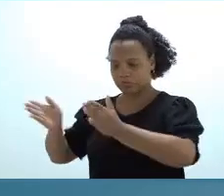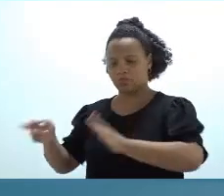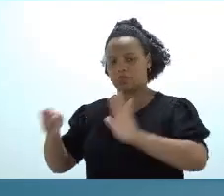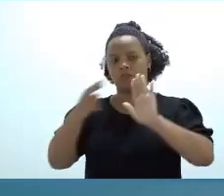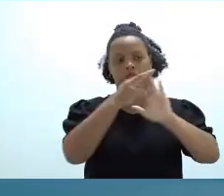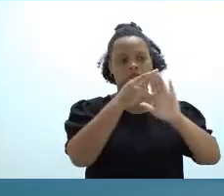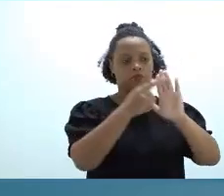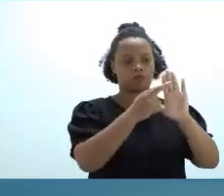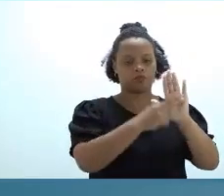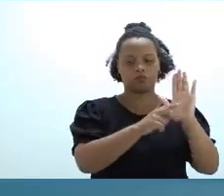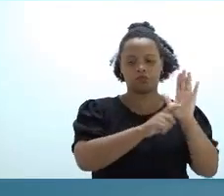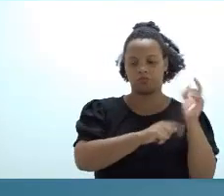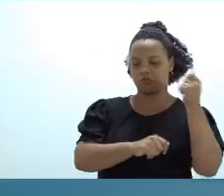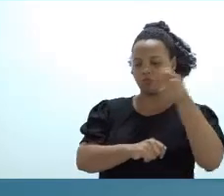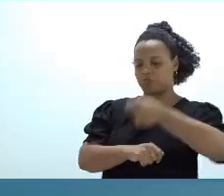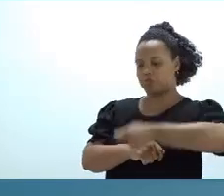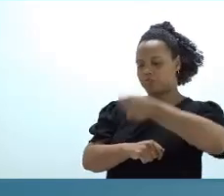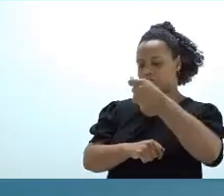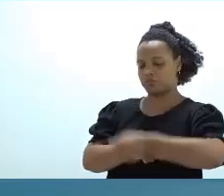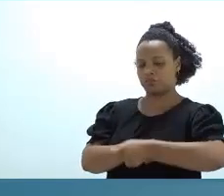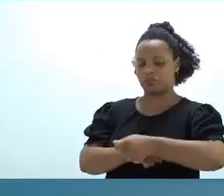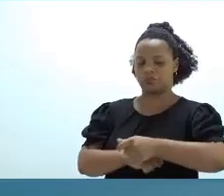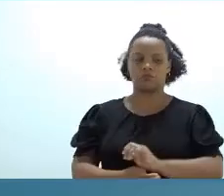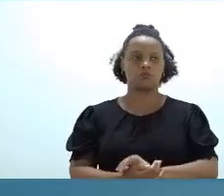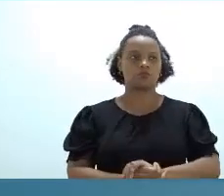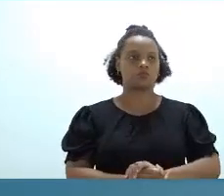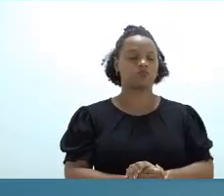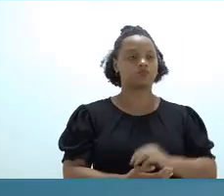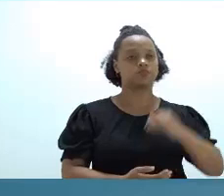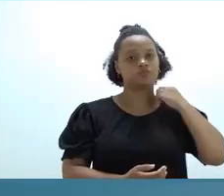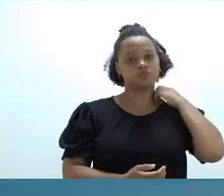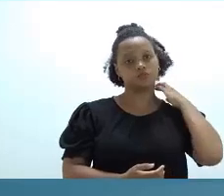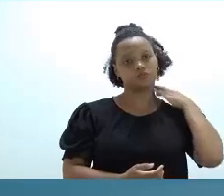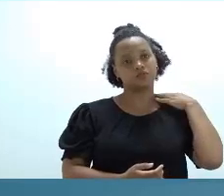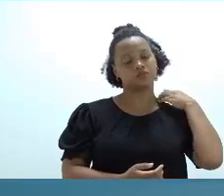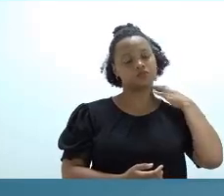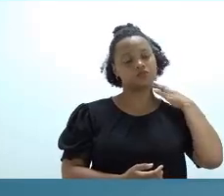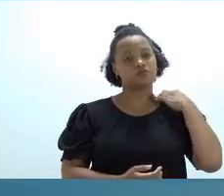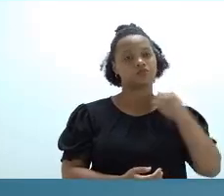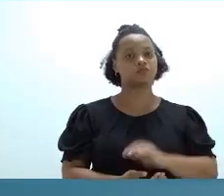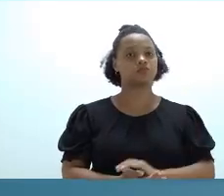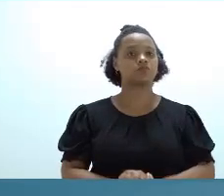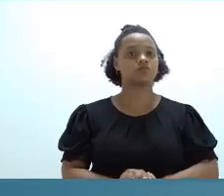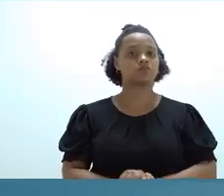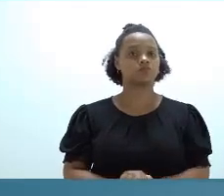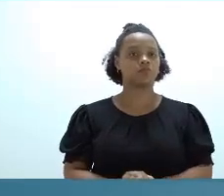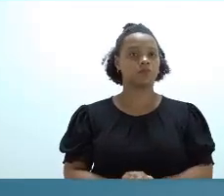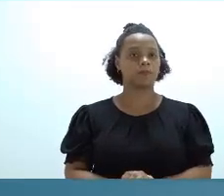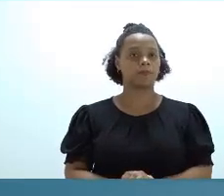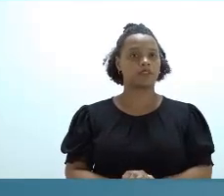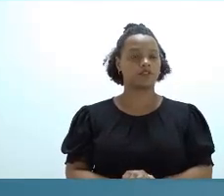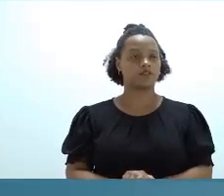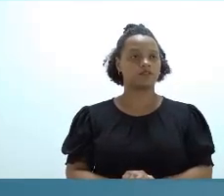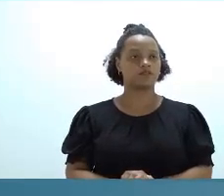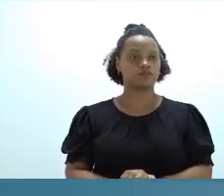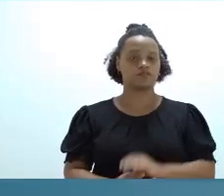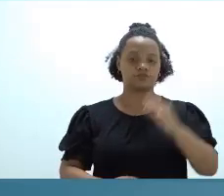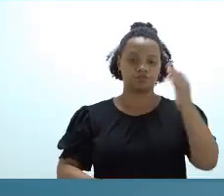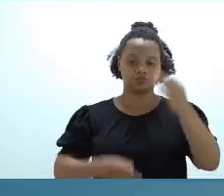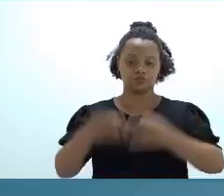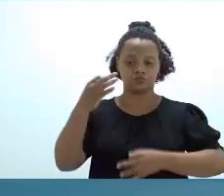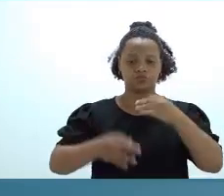dispositivo regimental. Esta é a diretoria do ministro Edson Fachin, foi julgada em 12 de abril